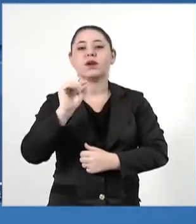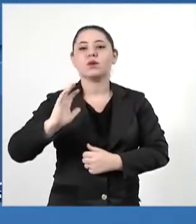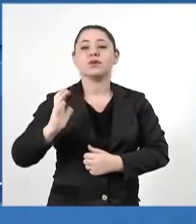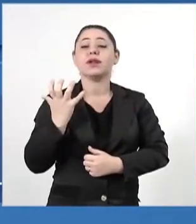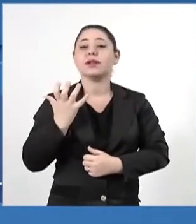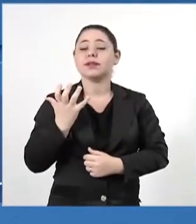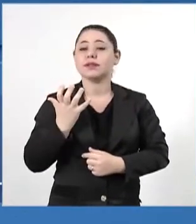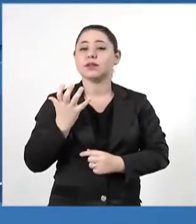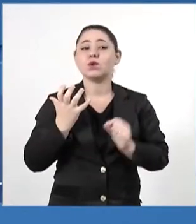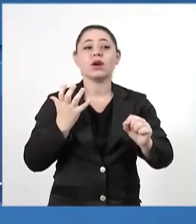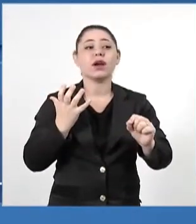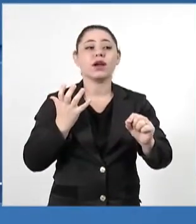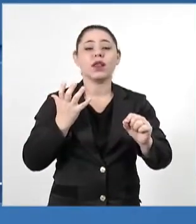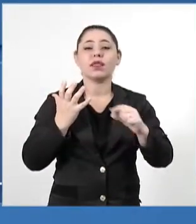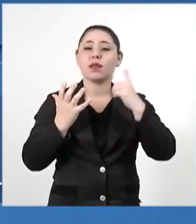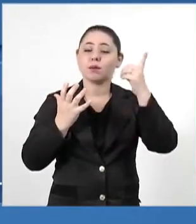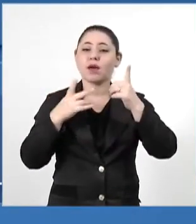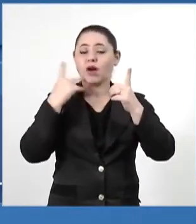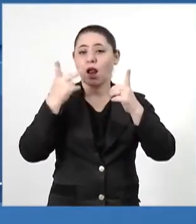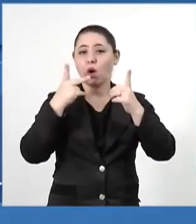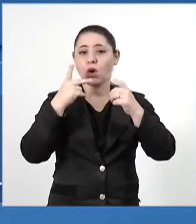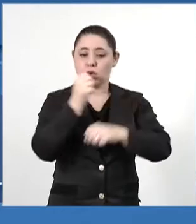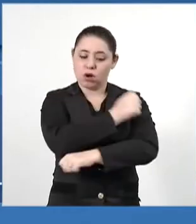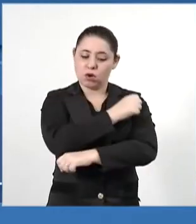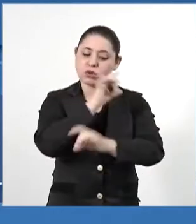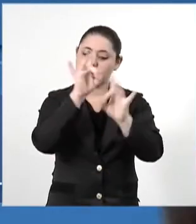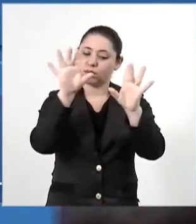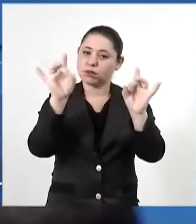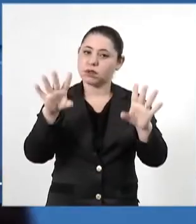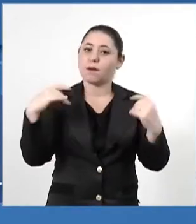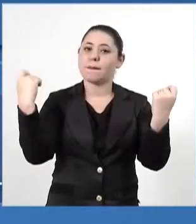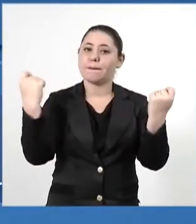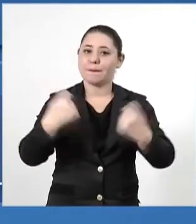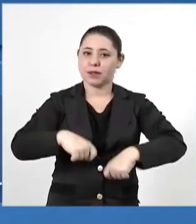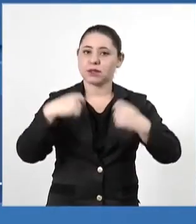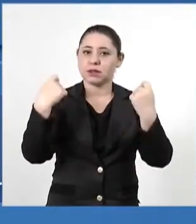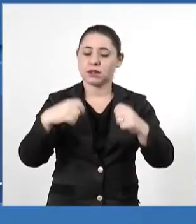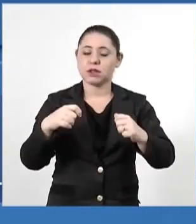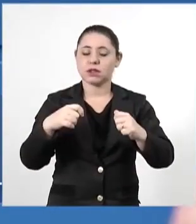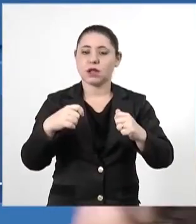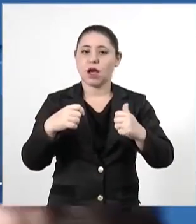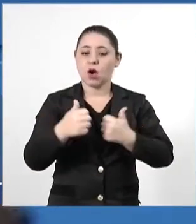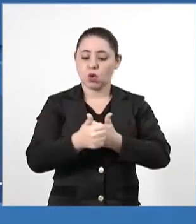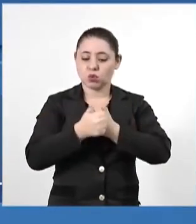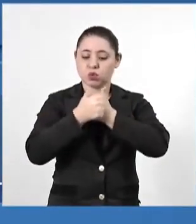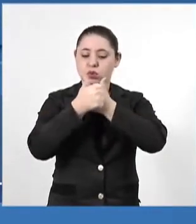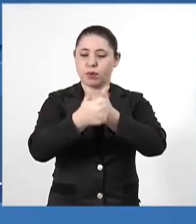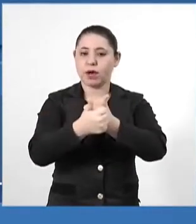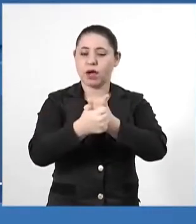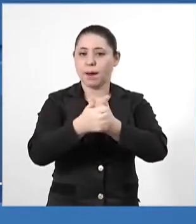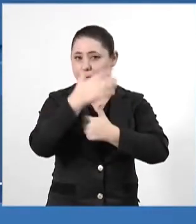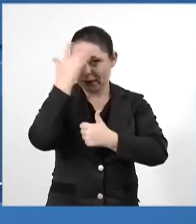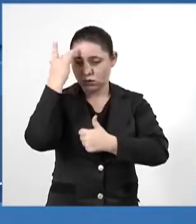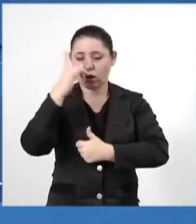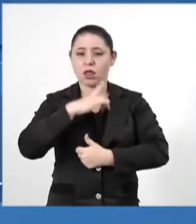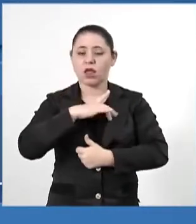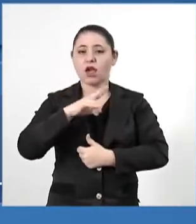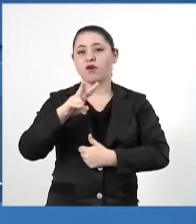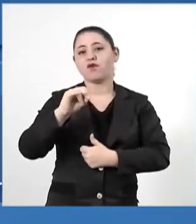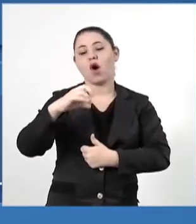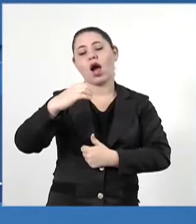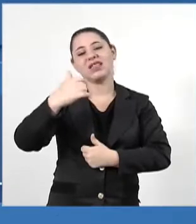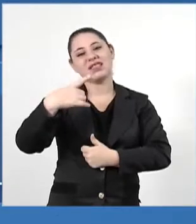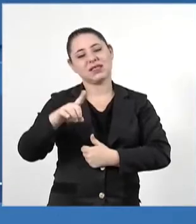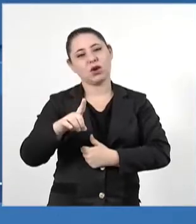Vossa Excelência diz. O aluno especial é preciso que ele seja acompanhado por alguém que tenha a vocação.